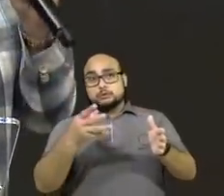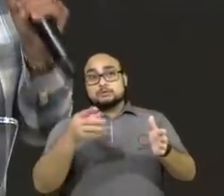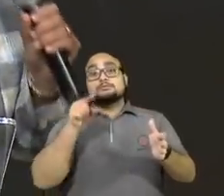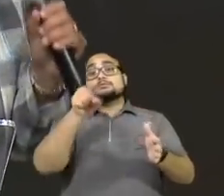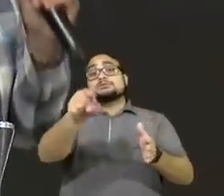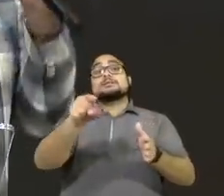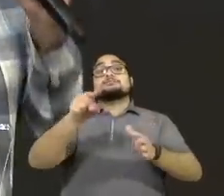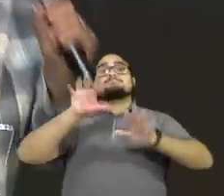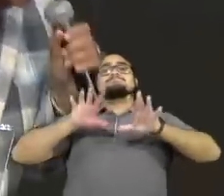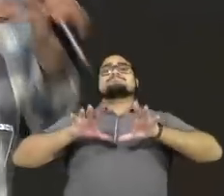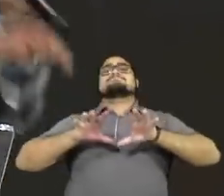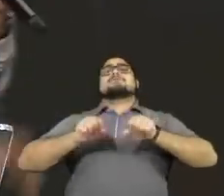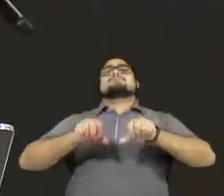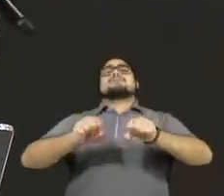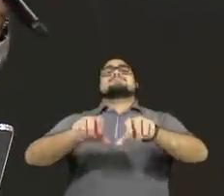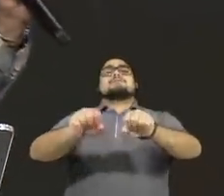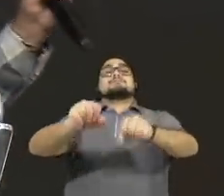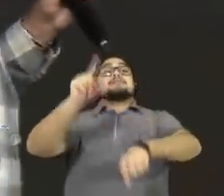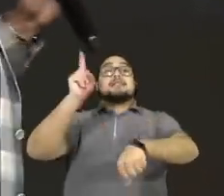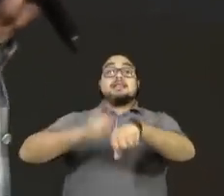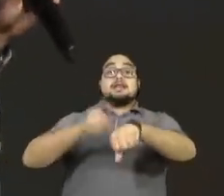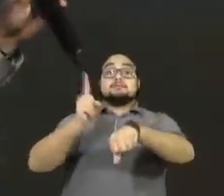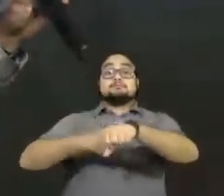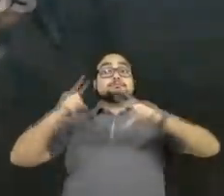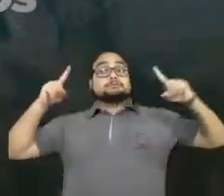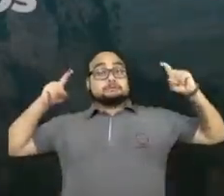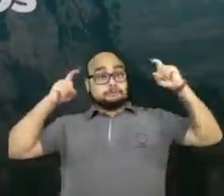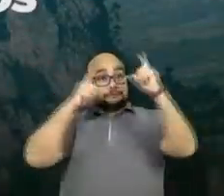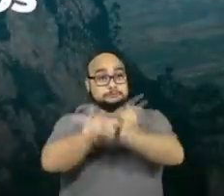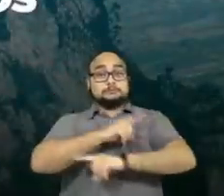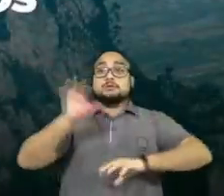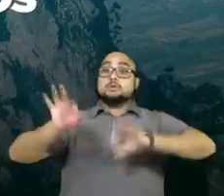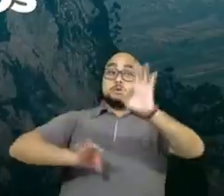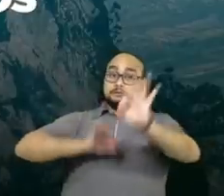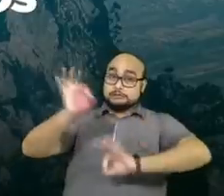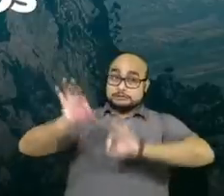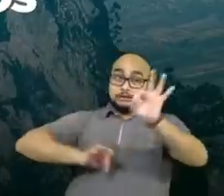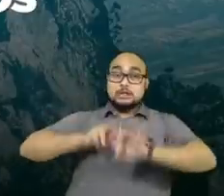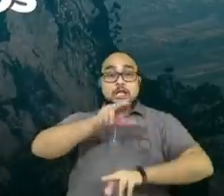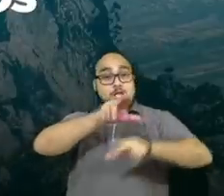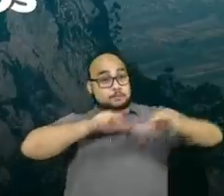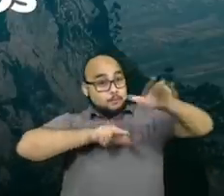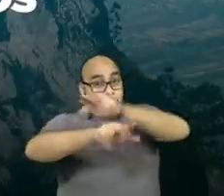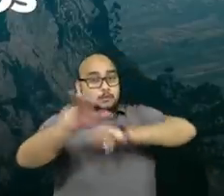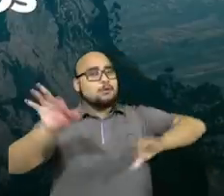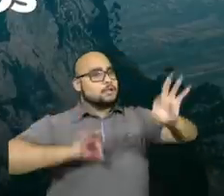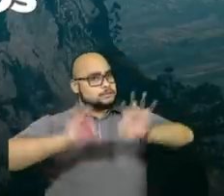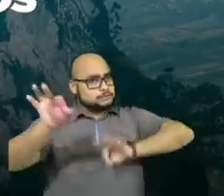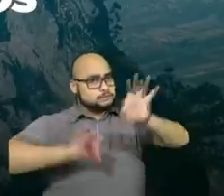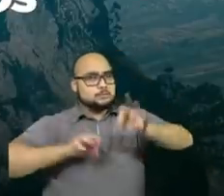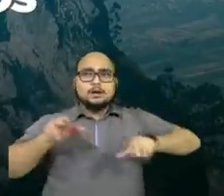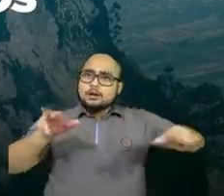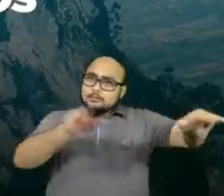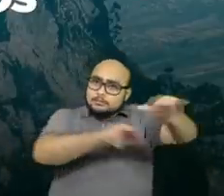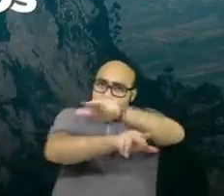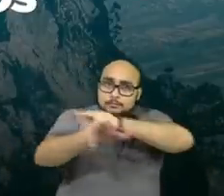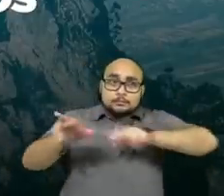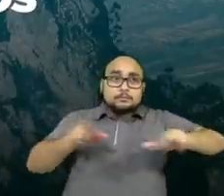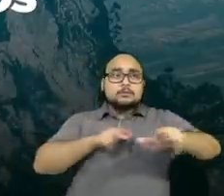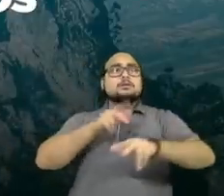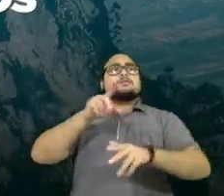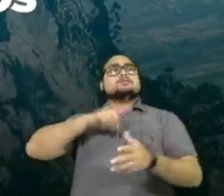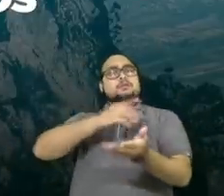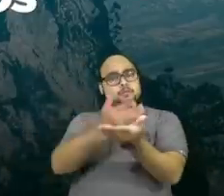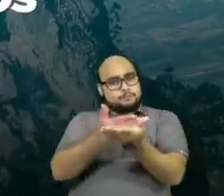conquistar em tempos difíceis. Se prepara aí, meu irmão. Se prepara aí. Está começando uma